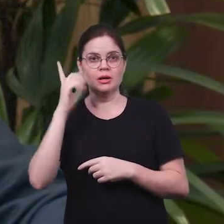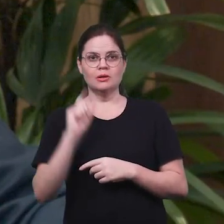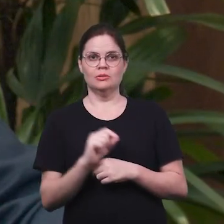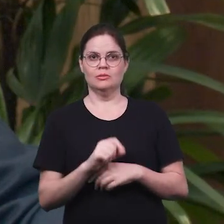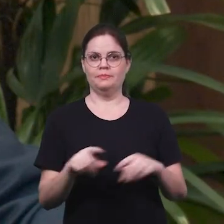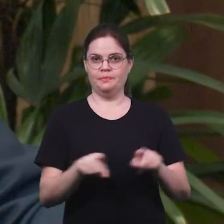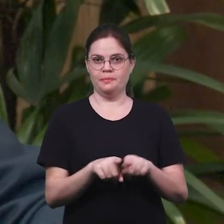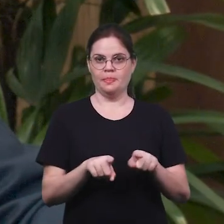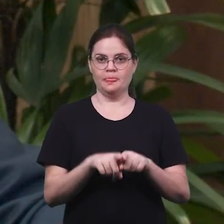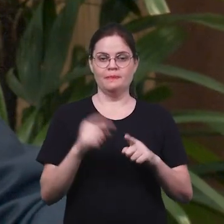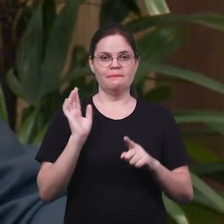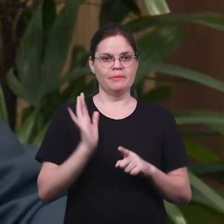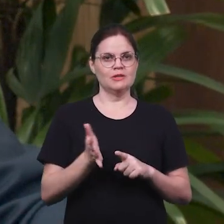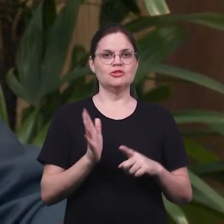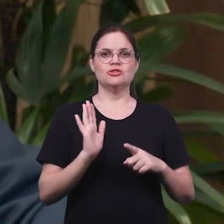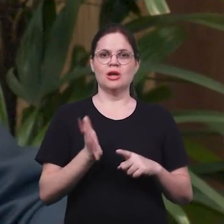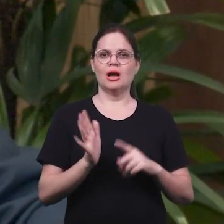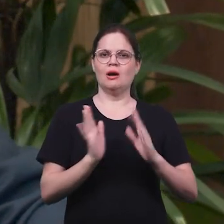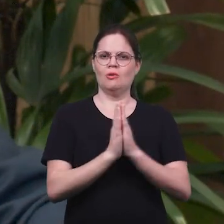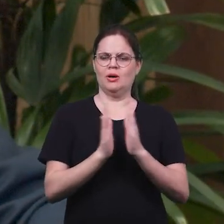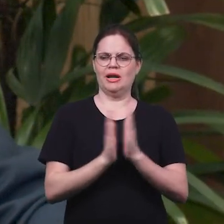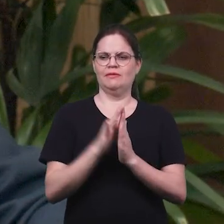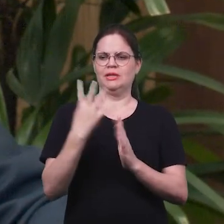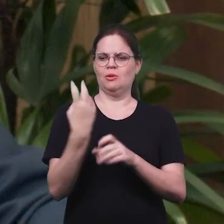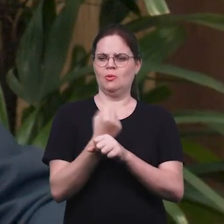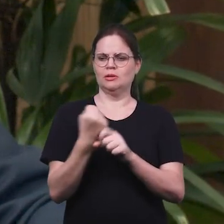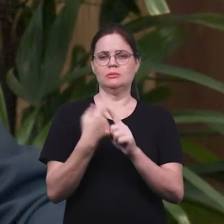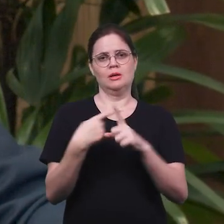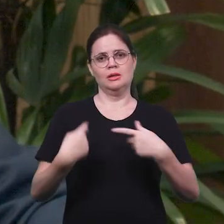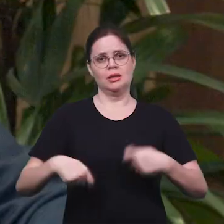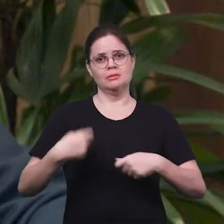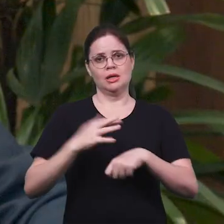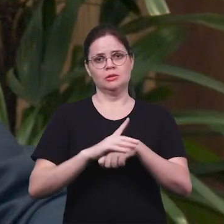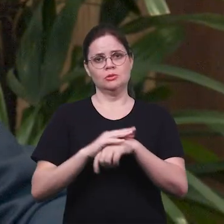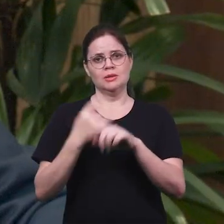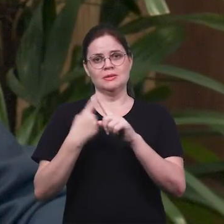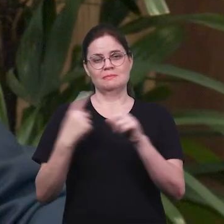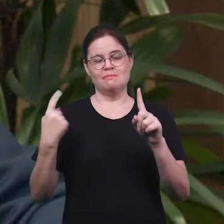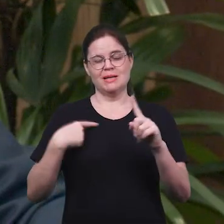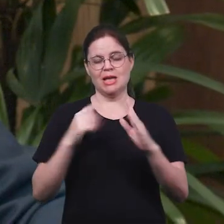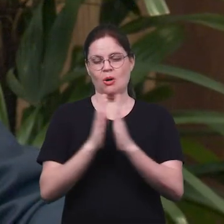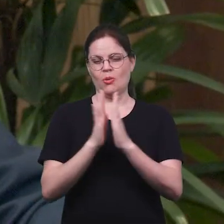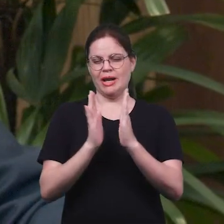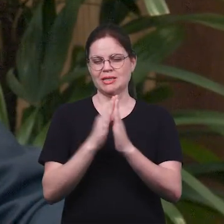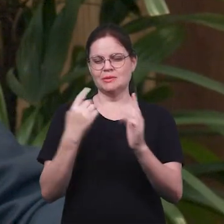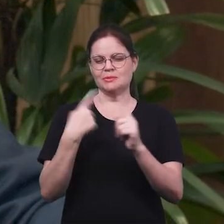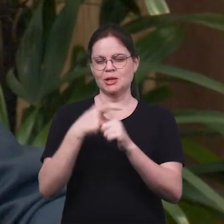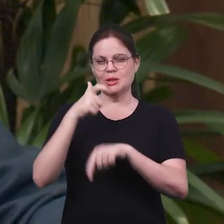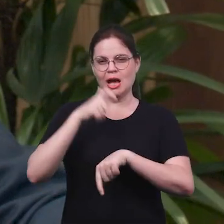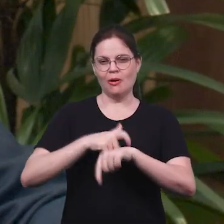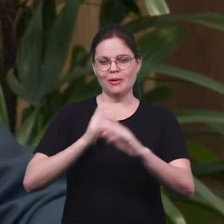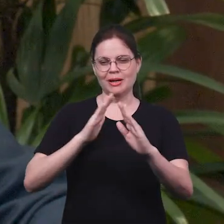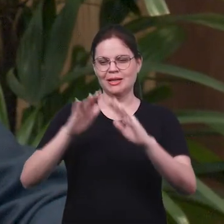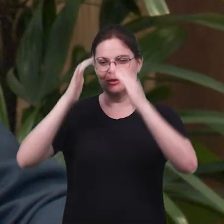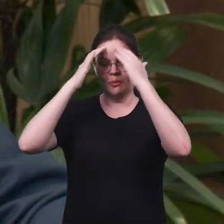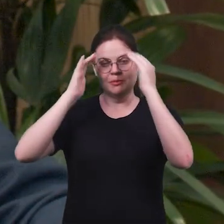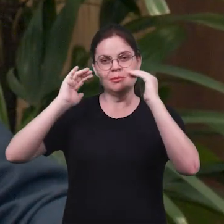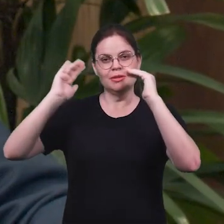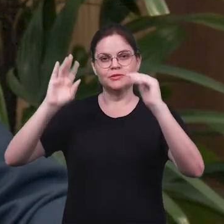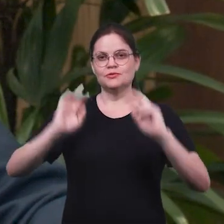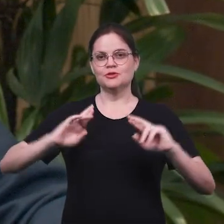4 anos porque necessitava devido à enfermidade. Mas aquela oração daquele momento foi